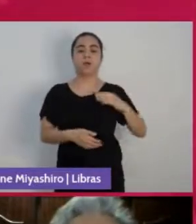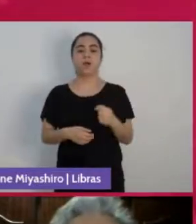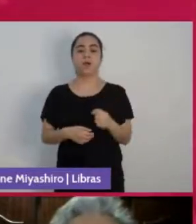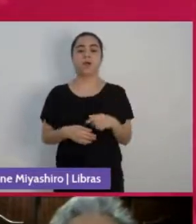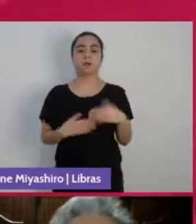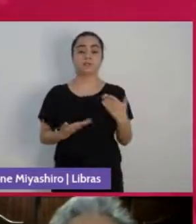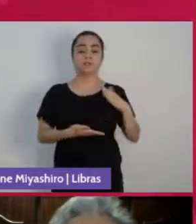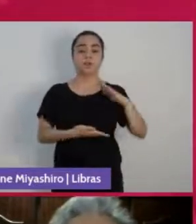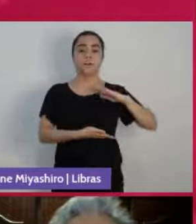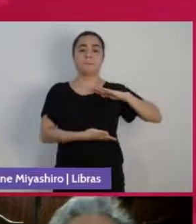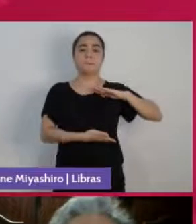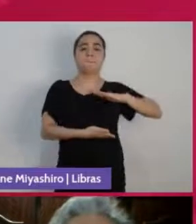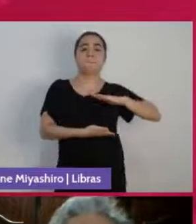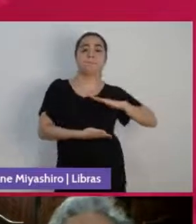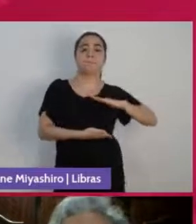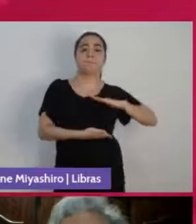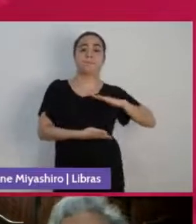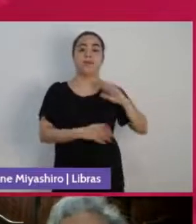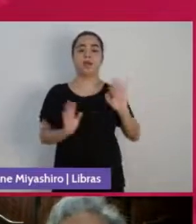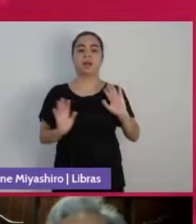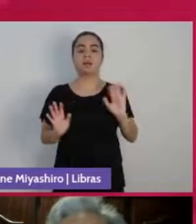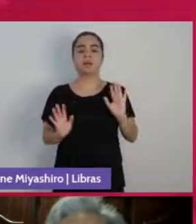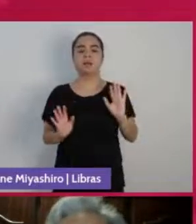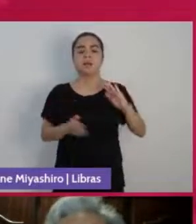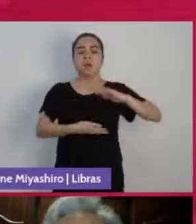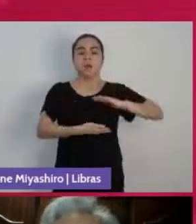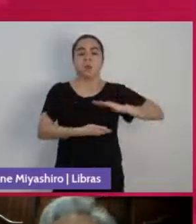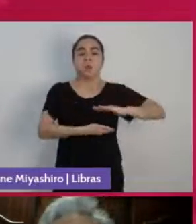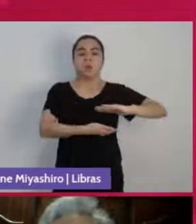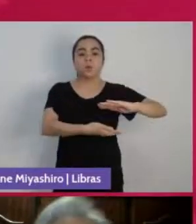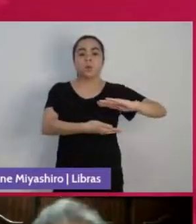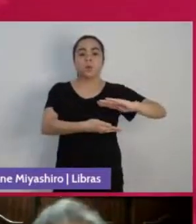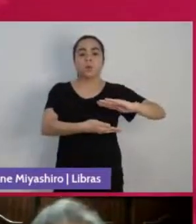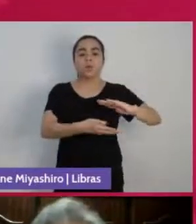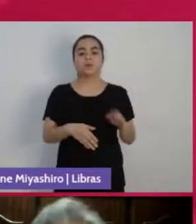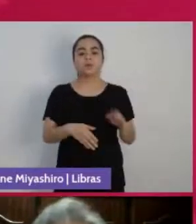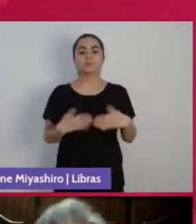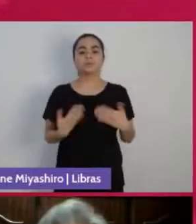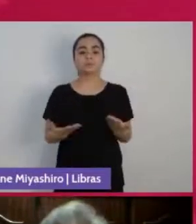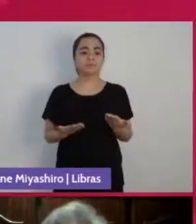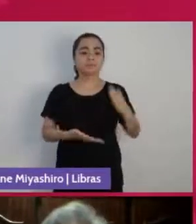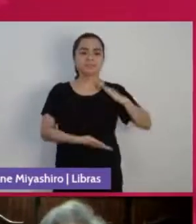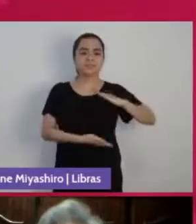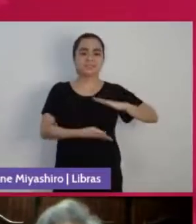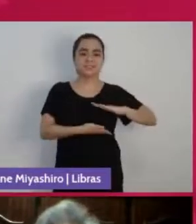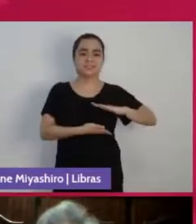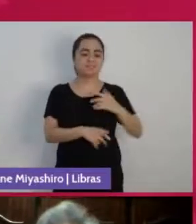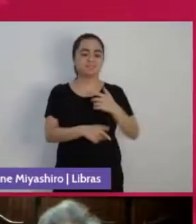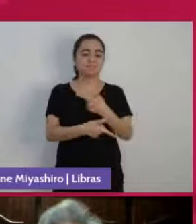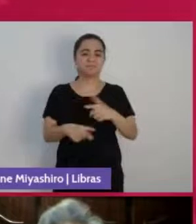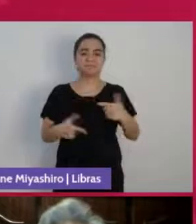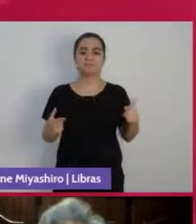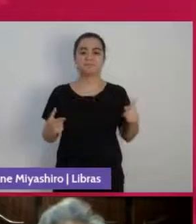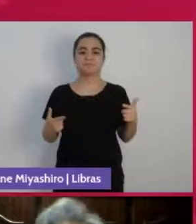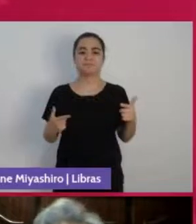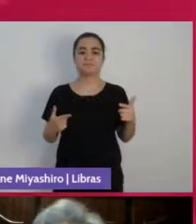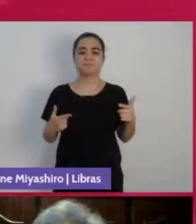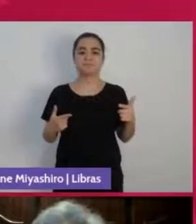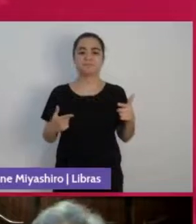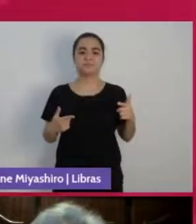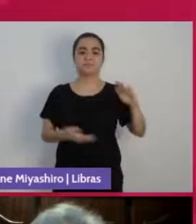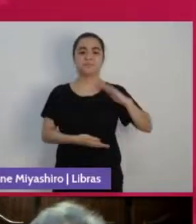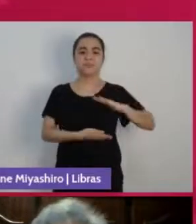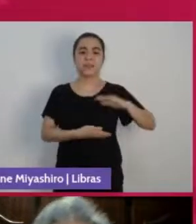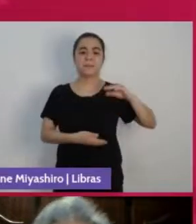assim, né? E o restante da mama não é nem comprimida, é o que eles chamam de mama